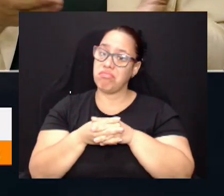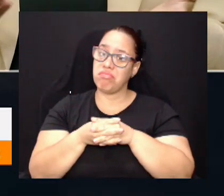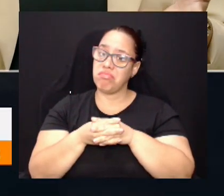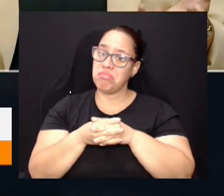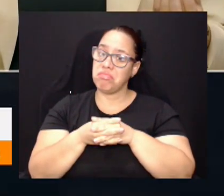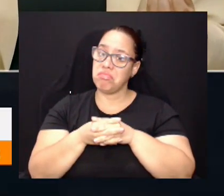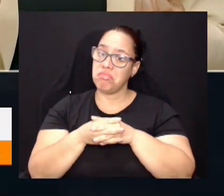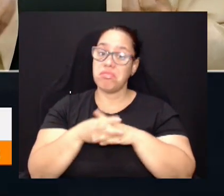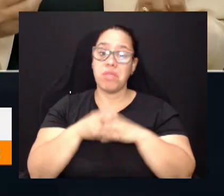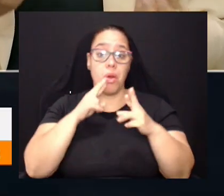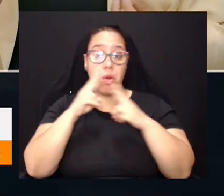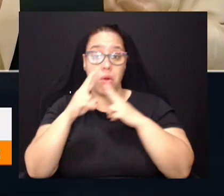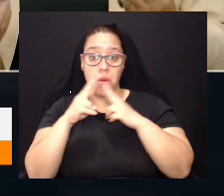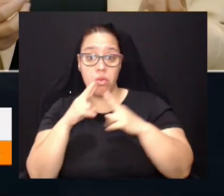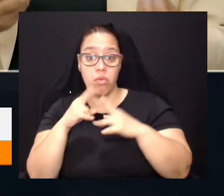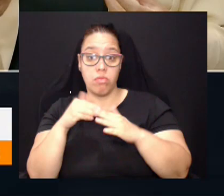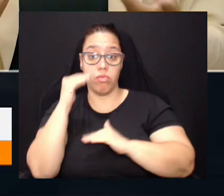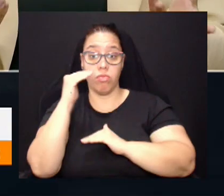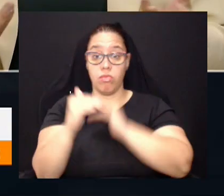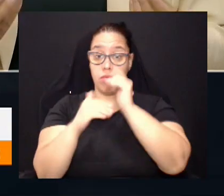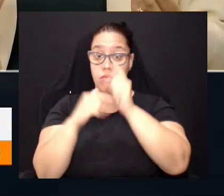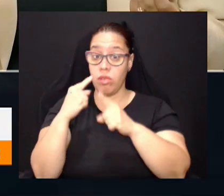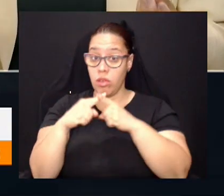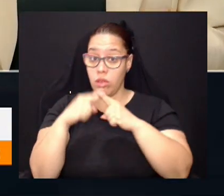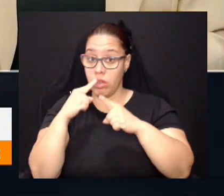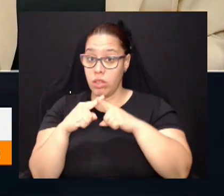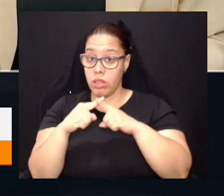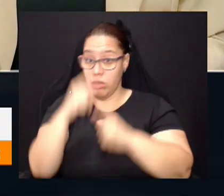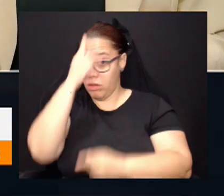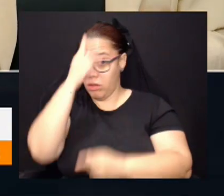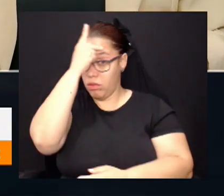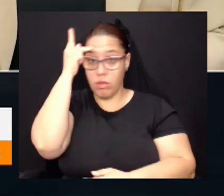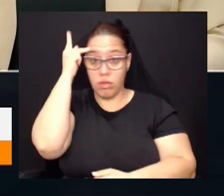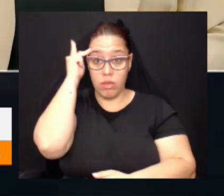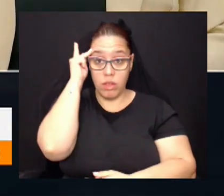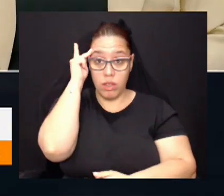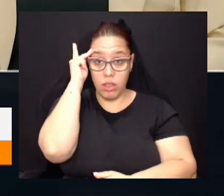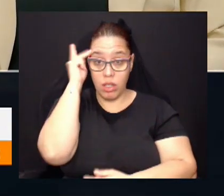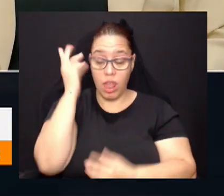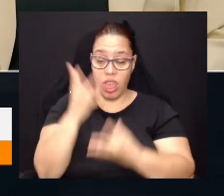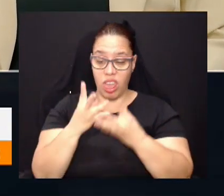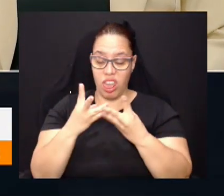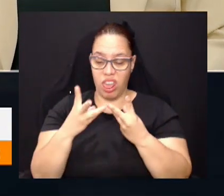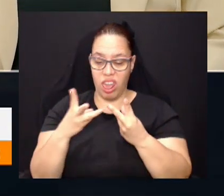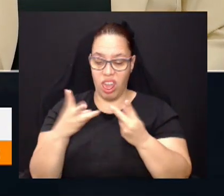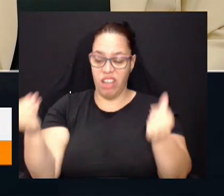relacionamentos que duram? Porque ultimamente as coisas andam bem líquidas, né? Acabam muito rápido.